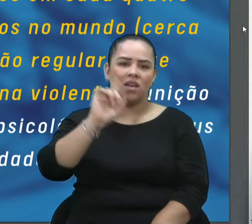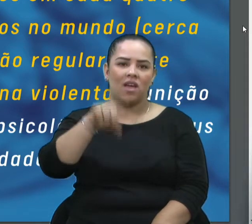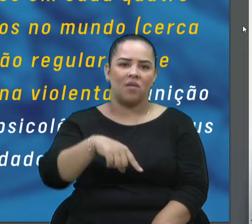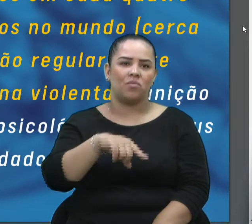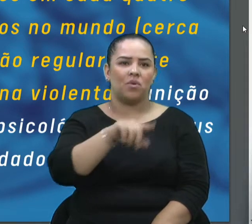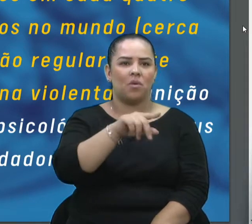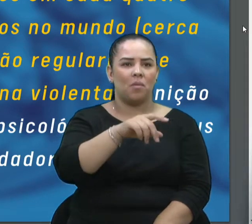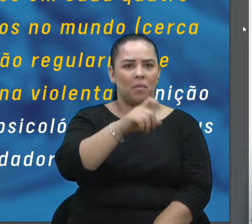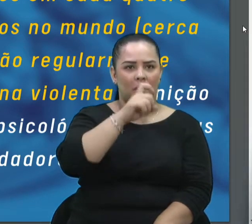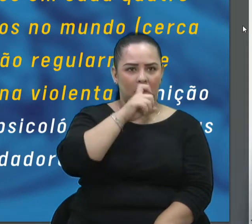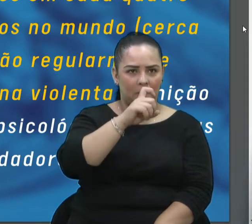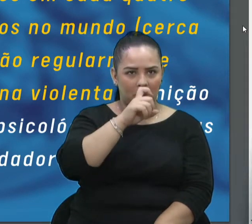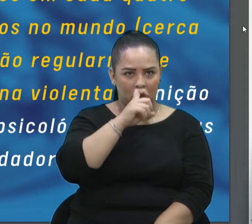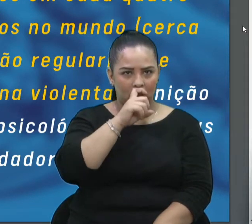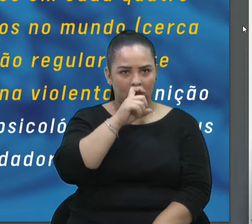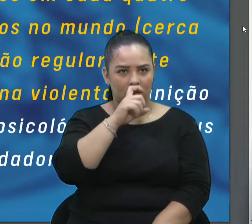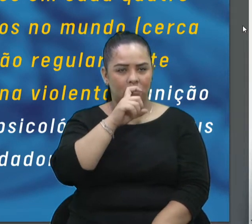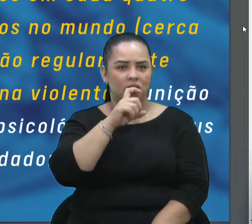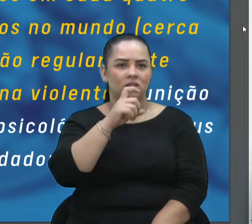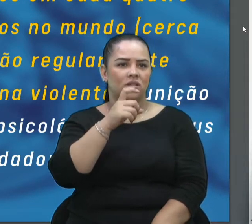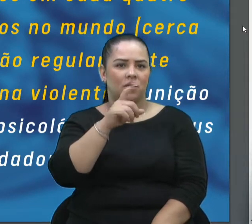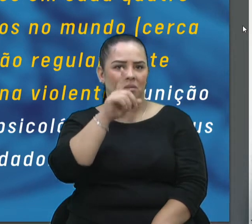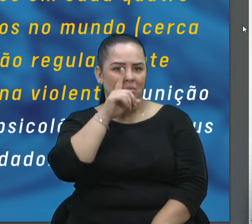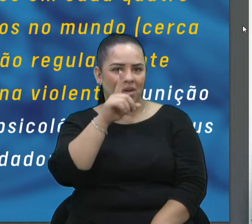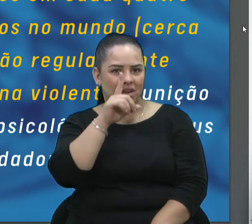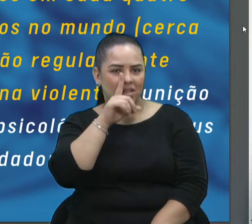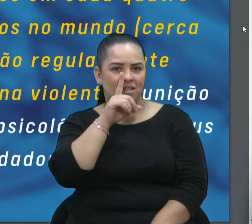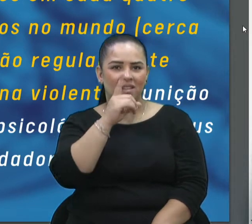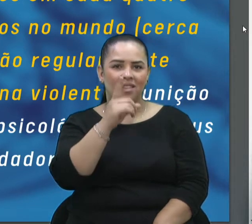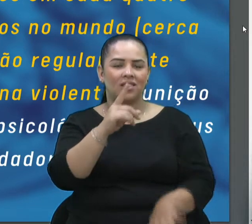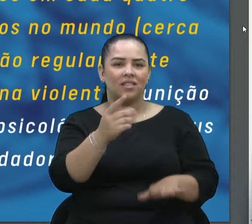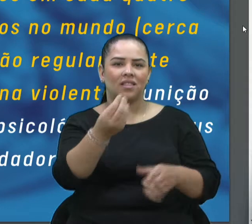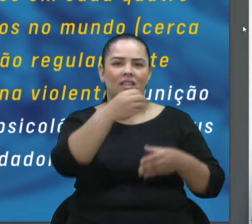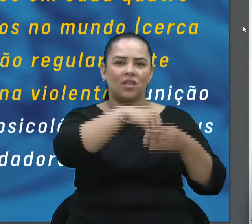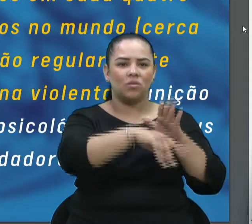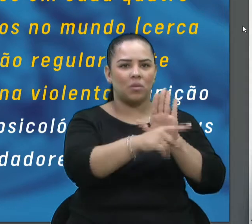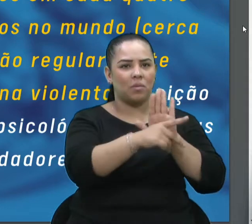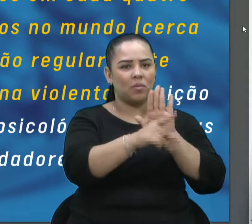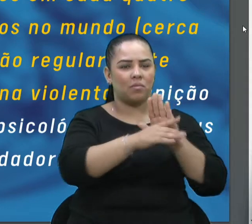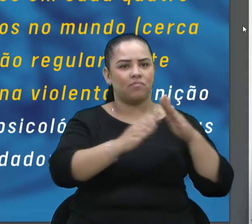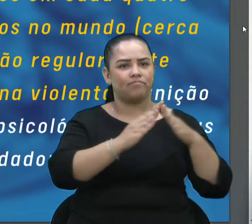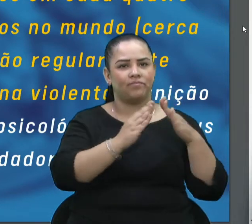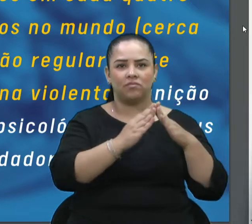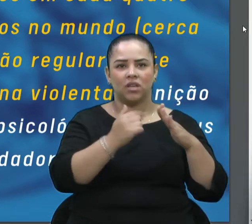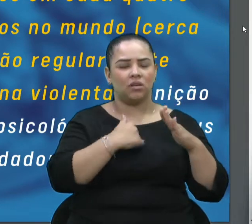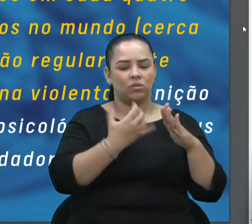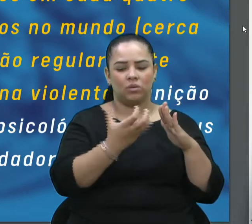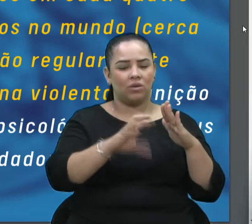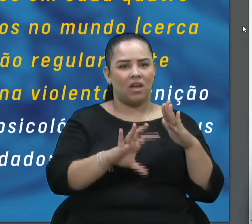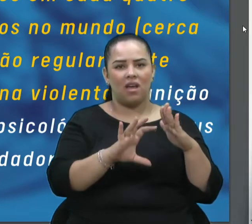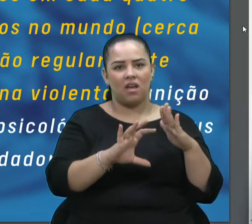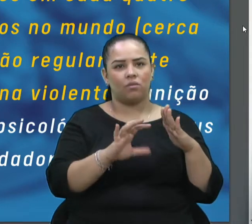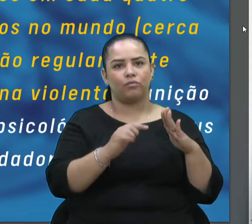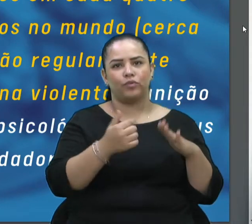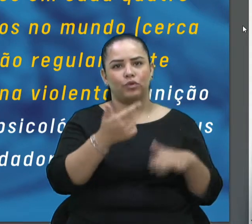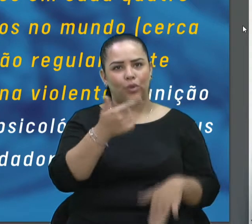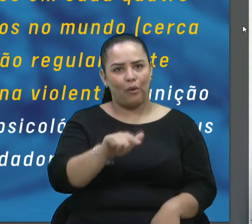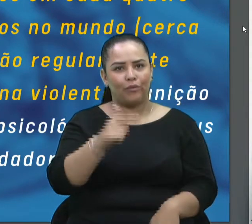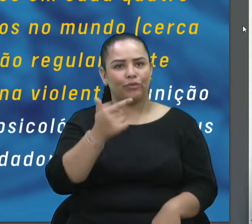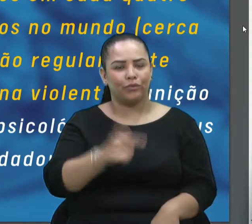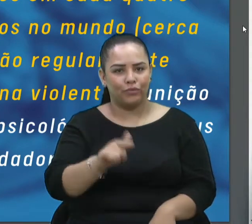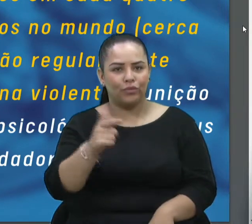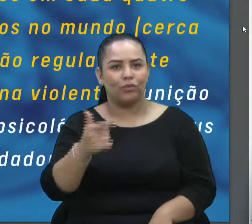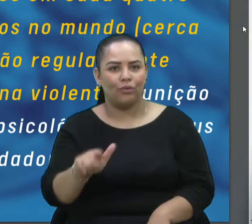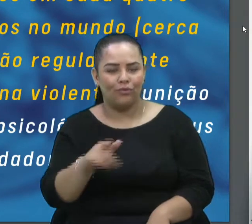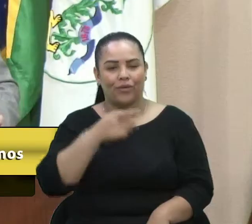dentro da própria casa. Então, eu não quero ser aqui uma pessoa que venha ser repetitiva, mas eu quero